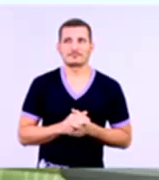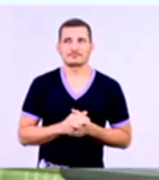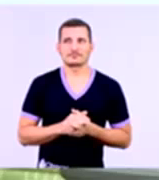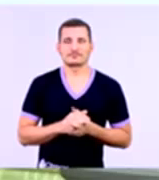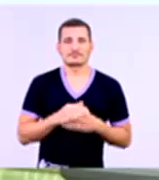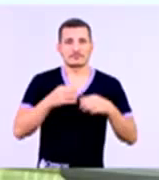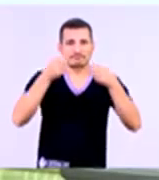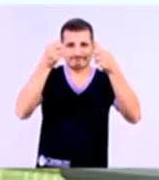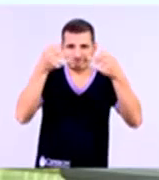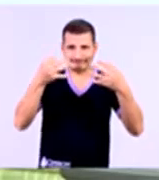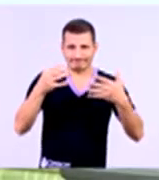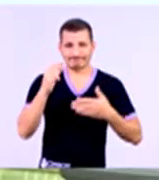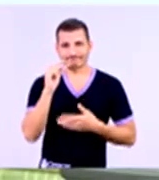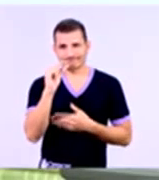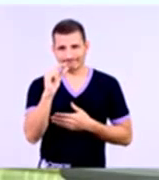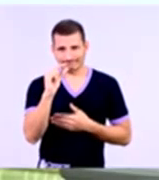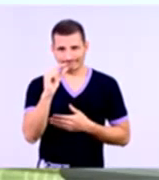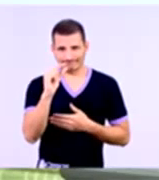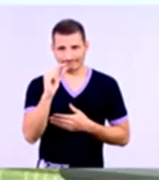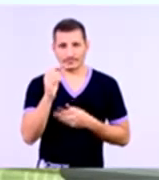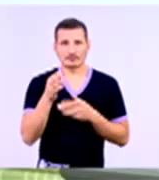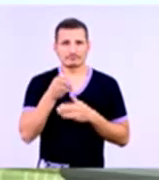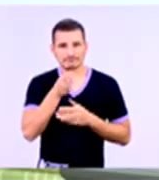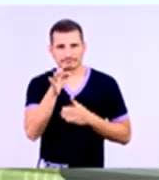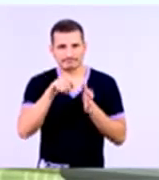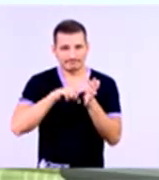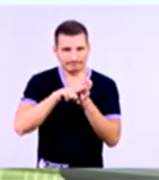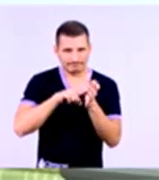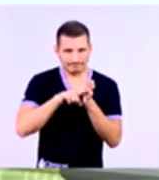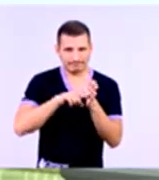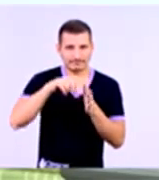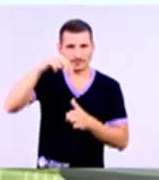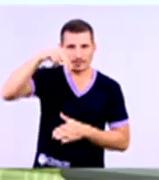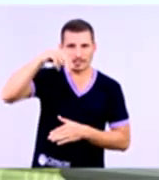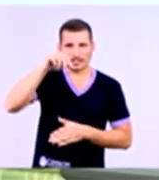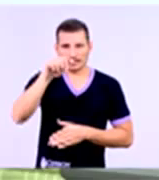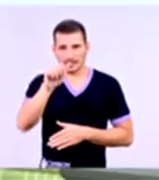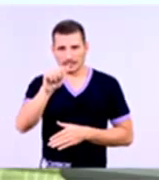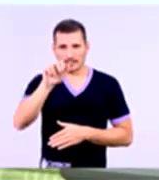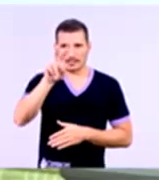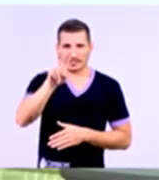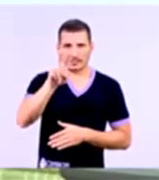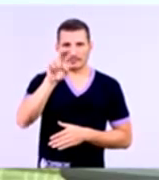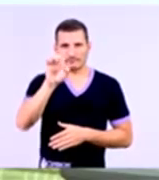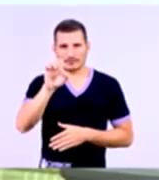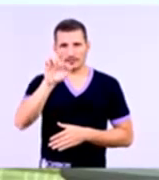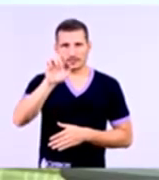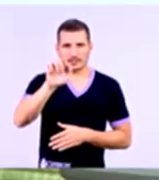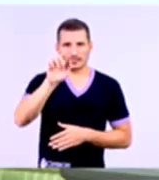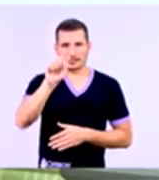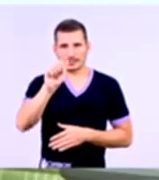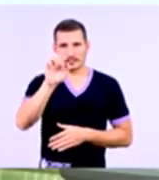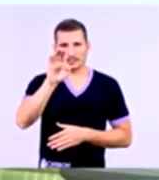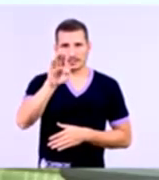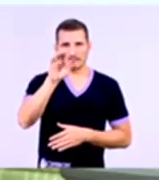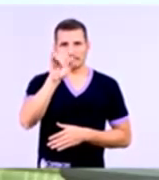falar um pouco sobre navegabilidade. Navegabilidade em projetos